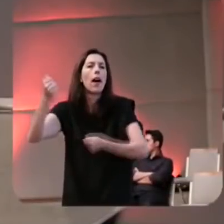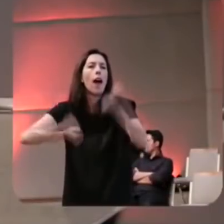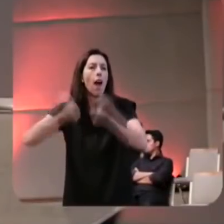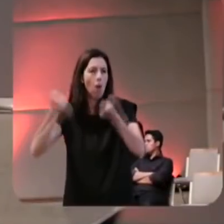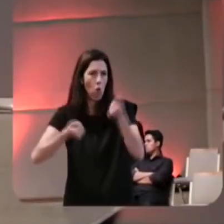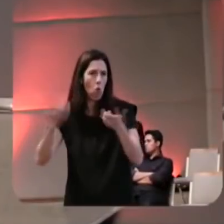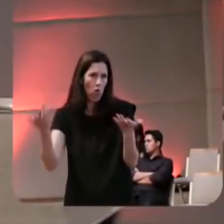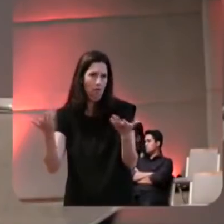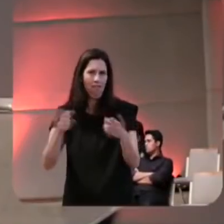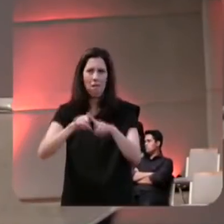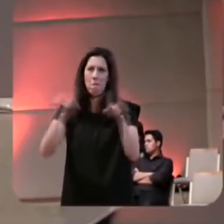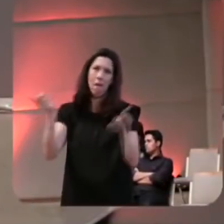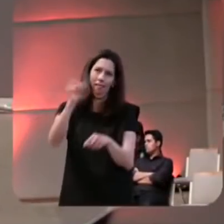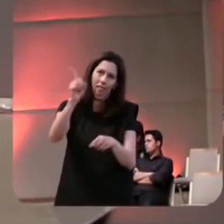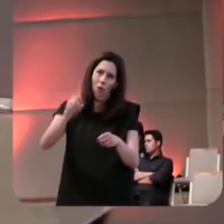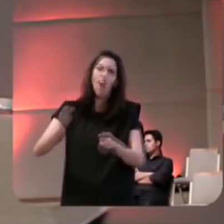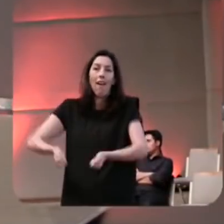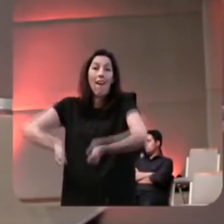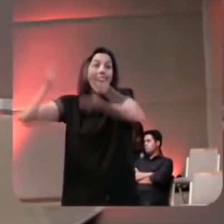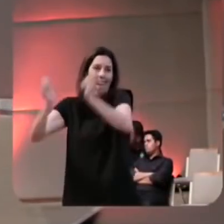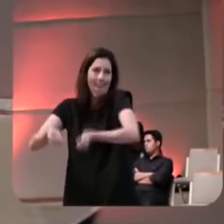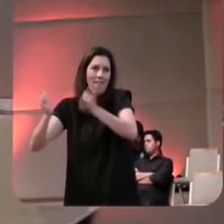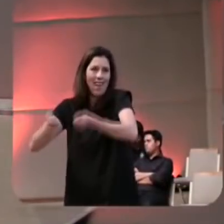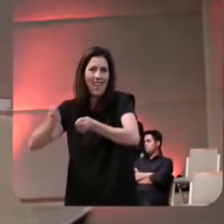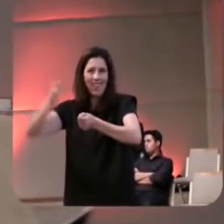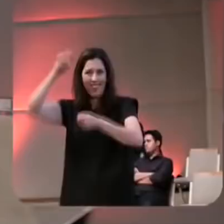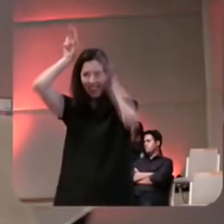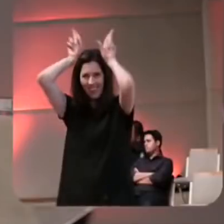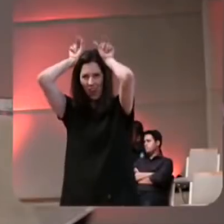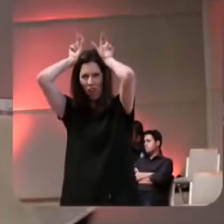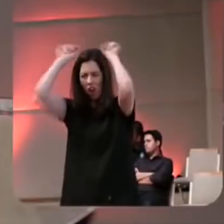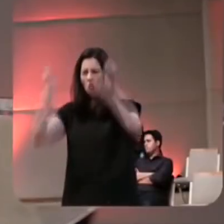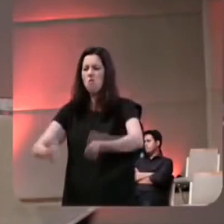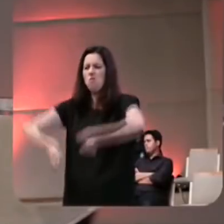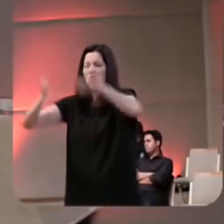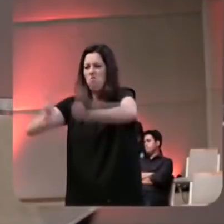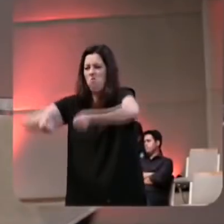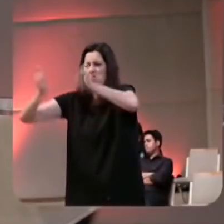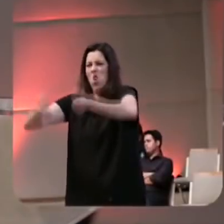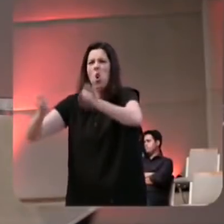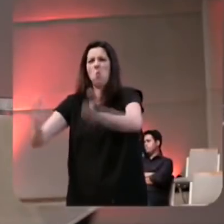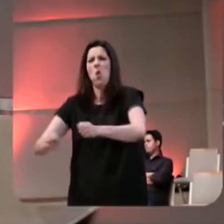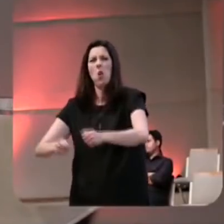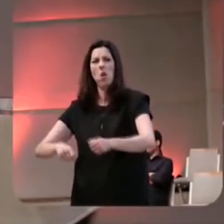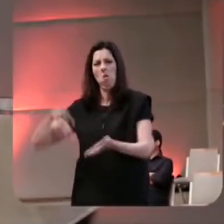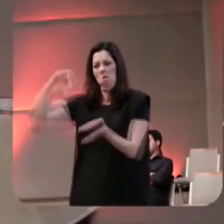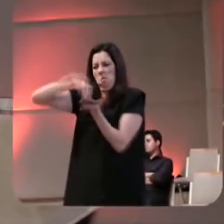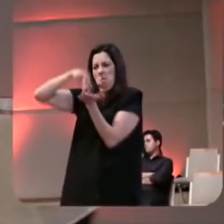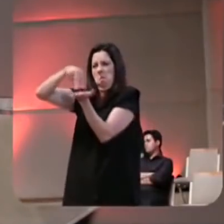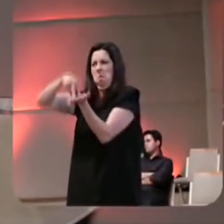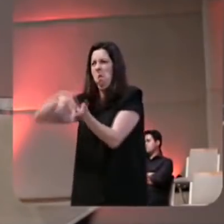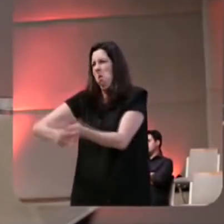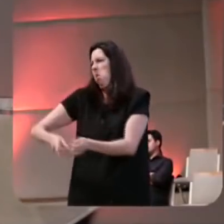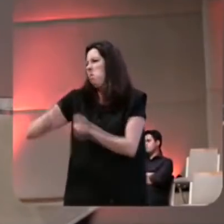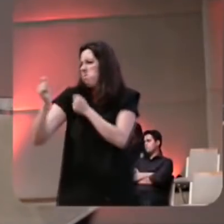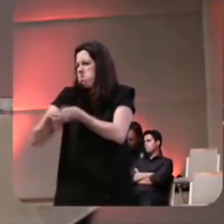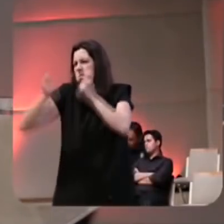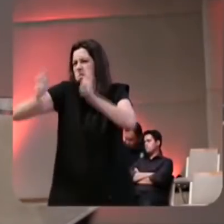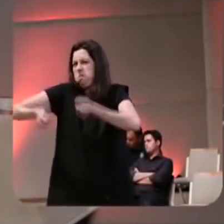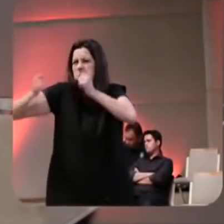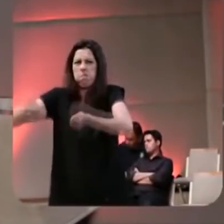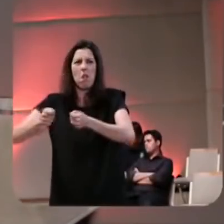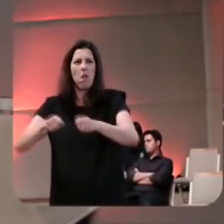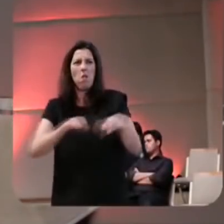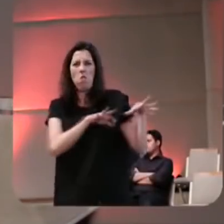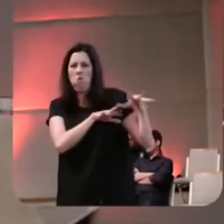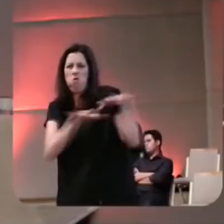Soldados, cavalos, um grande batalhão que queria prender Eliseu. Por isso, um estava